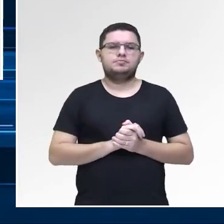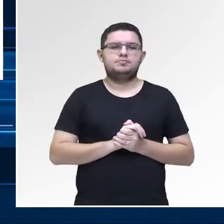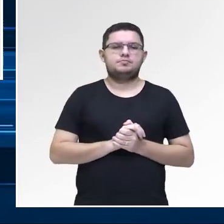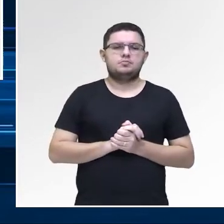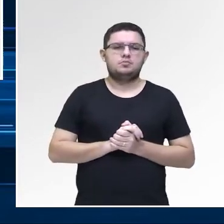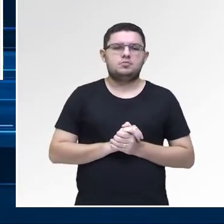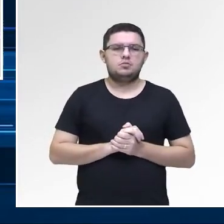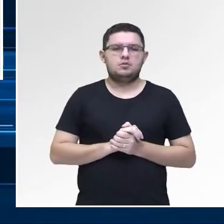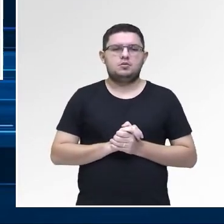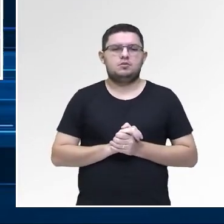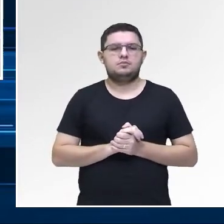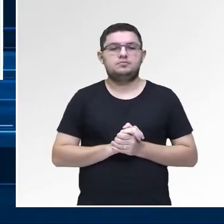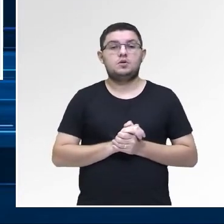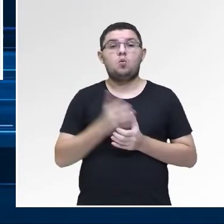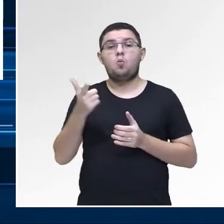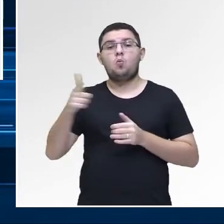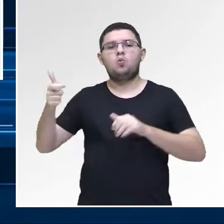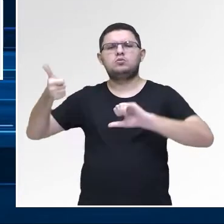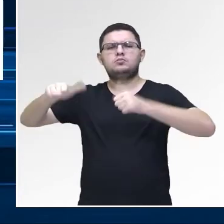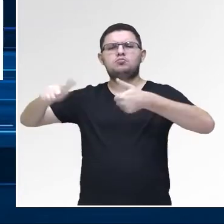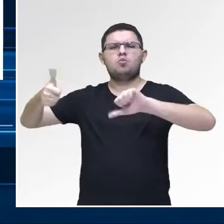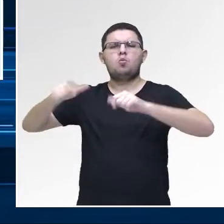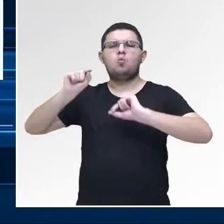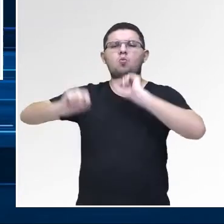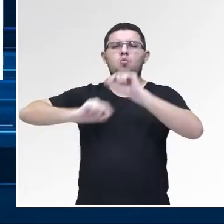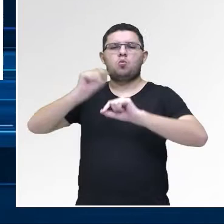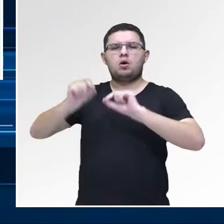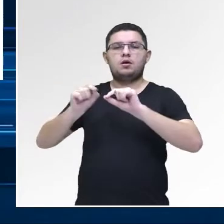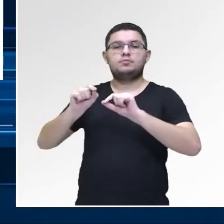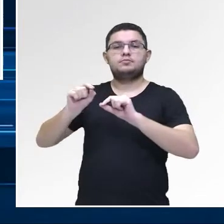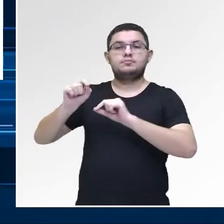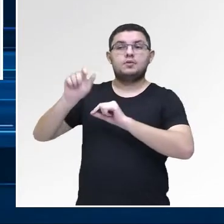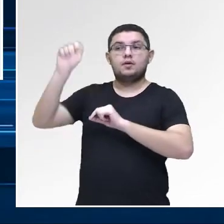de urbanização. Vamos lá?